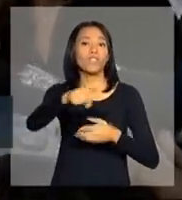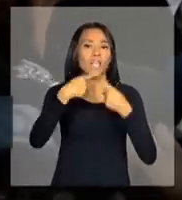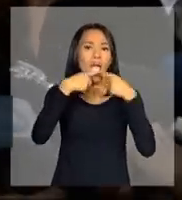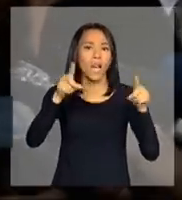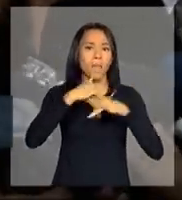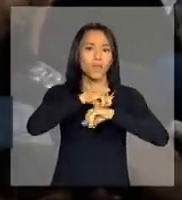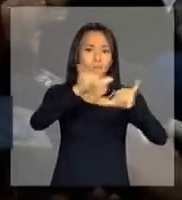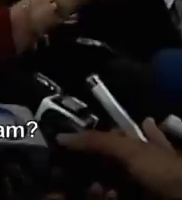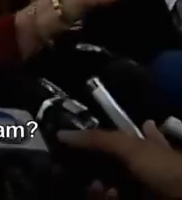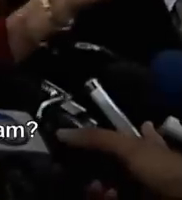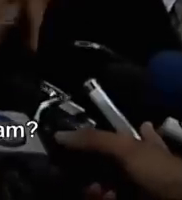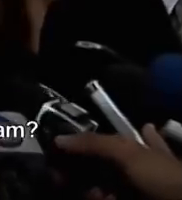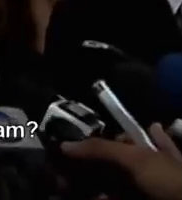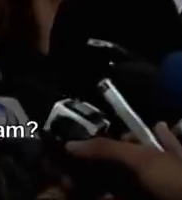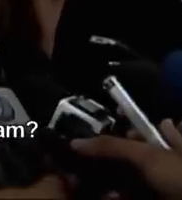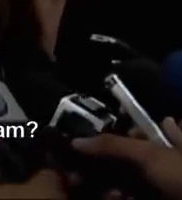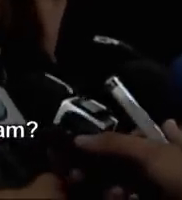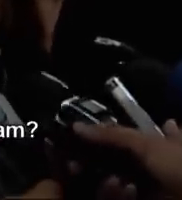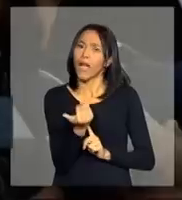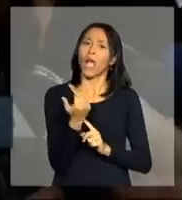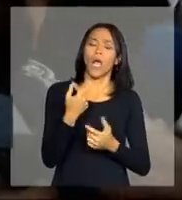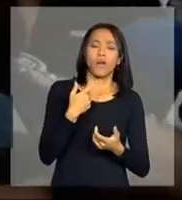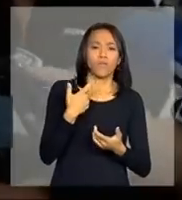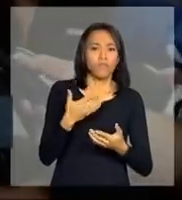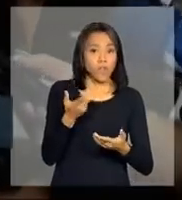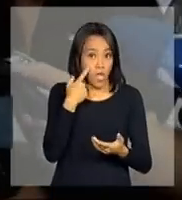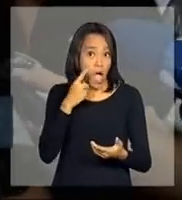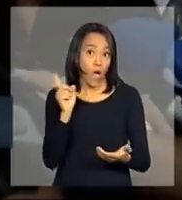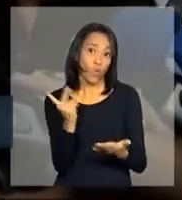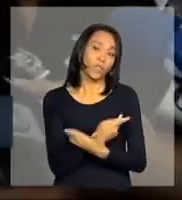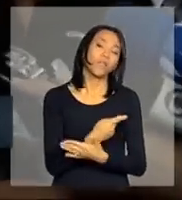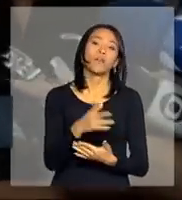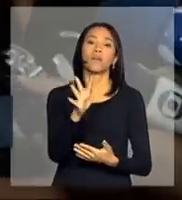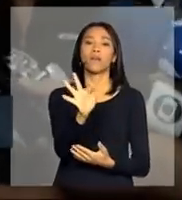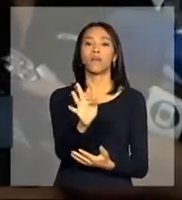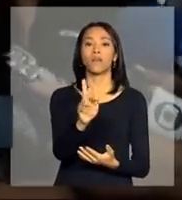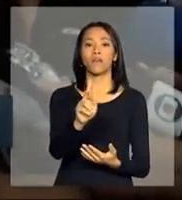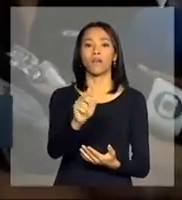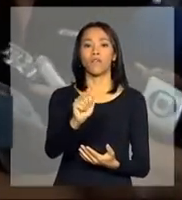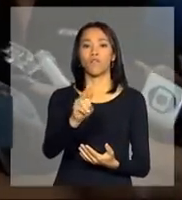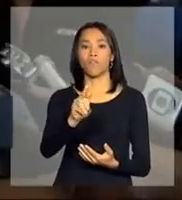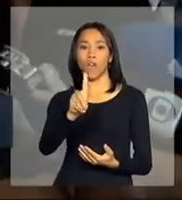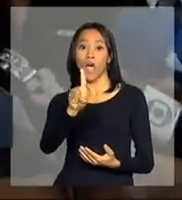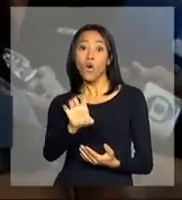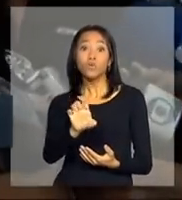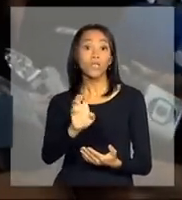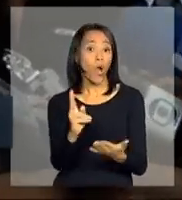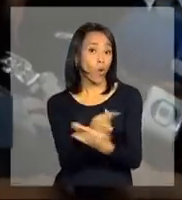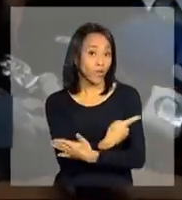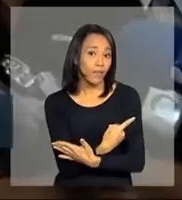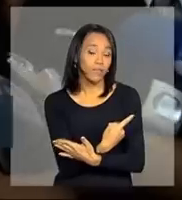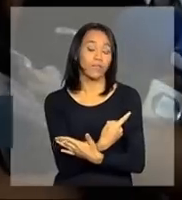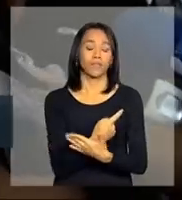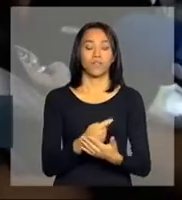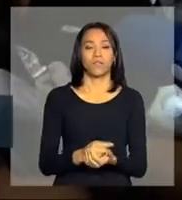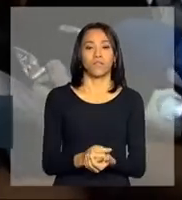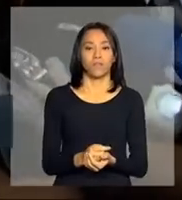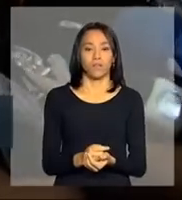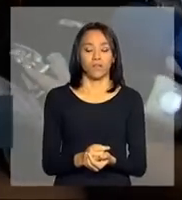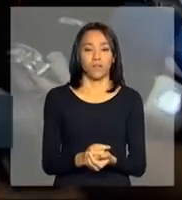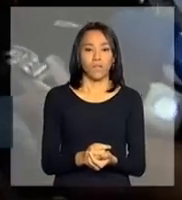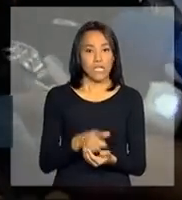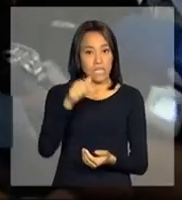deu errado, vem cá. Fraude, querida. Fraude, minha querida,